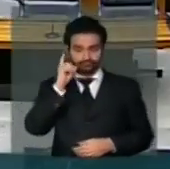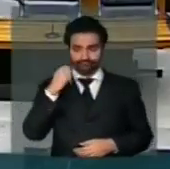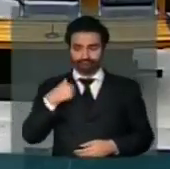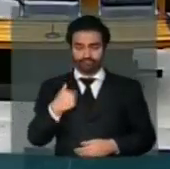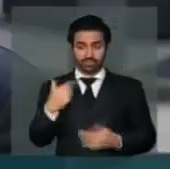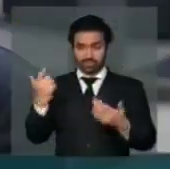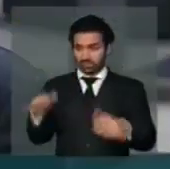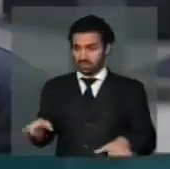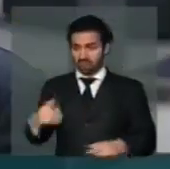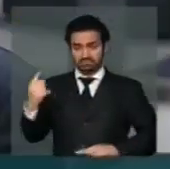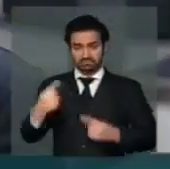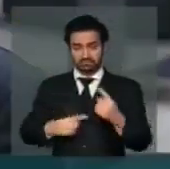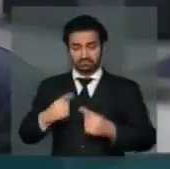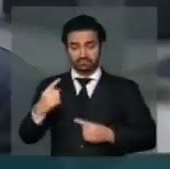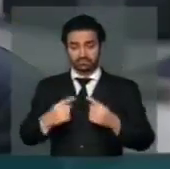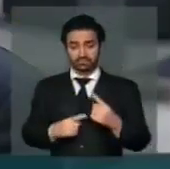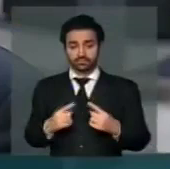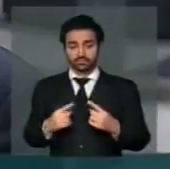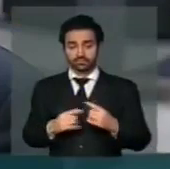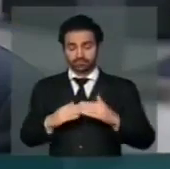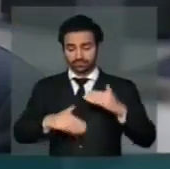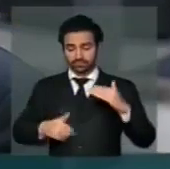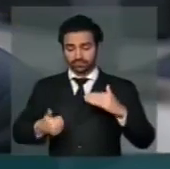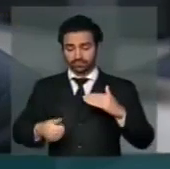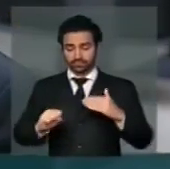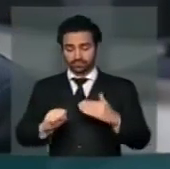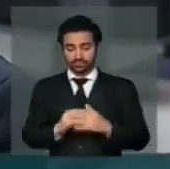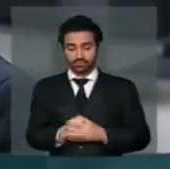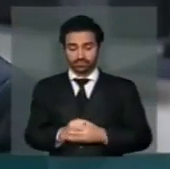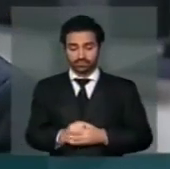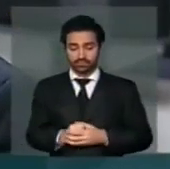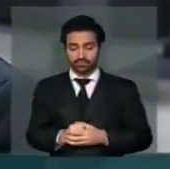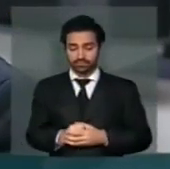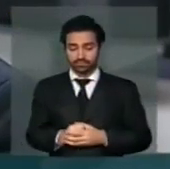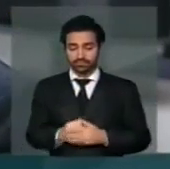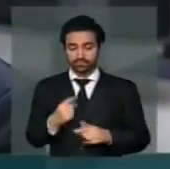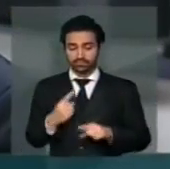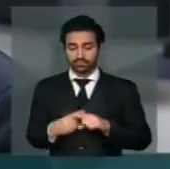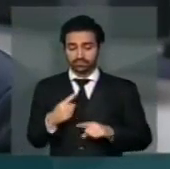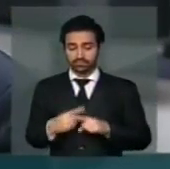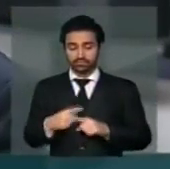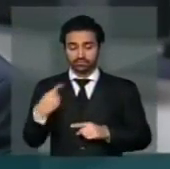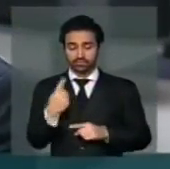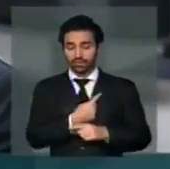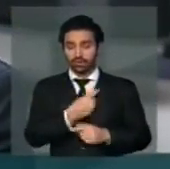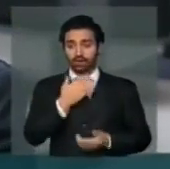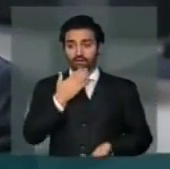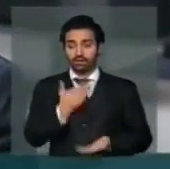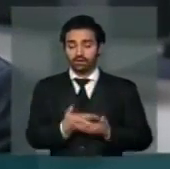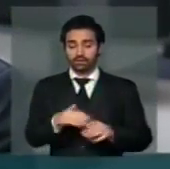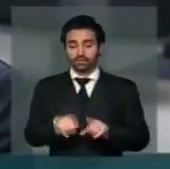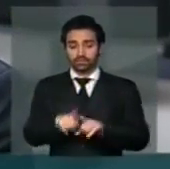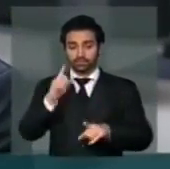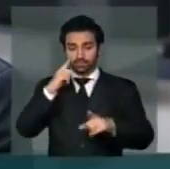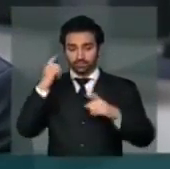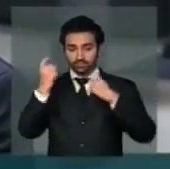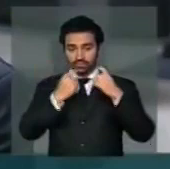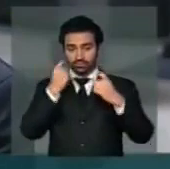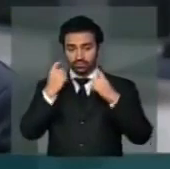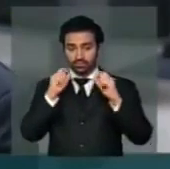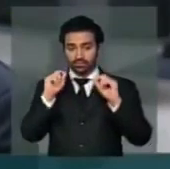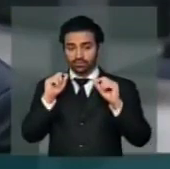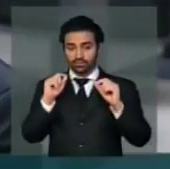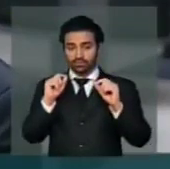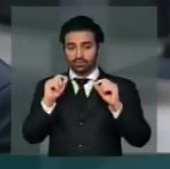a discutir a questão da redução da maioridade porque estávamos muito impressionados e preocupados com a redução